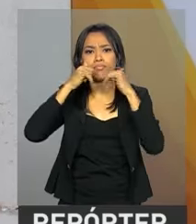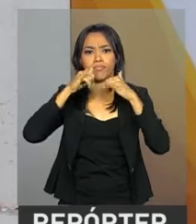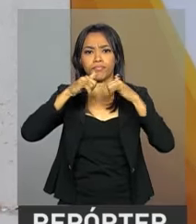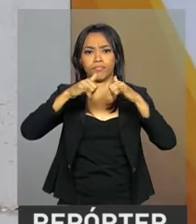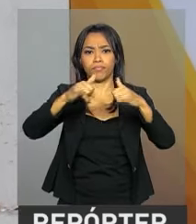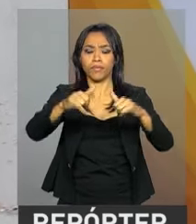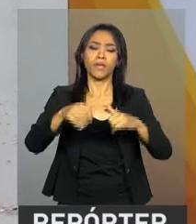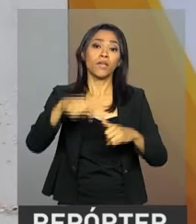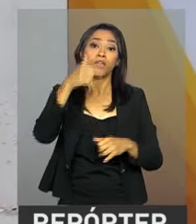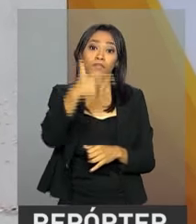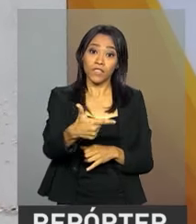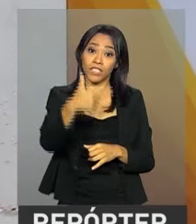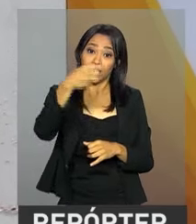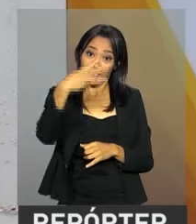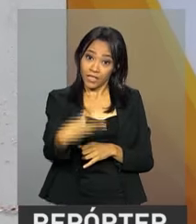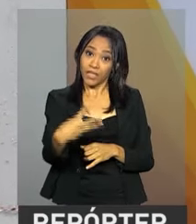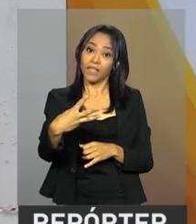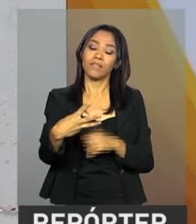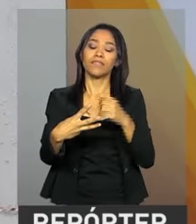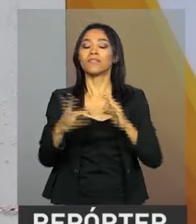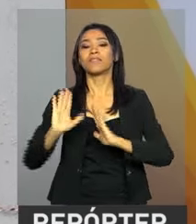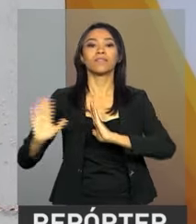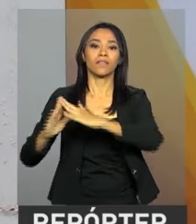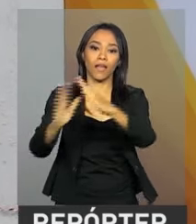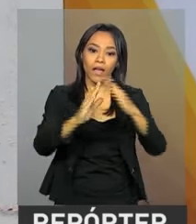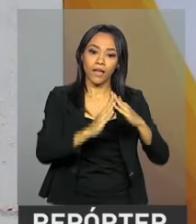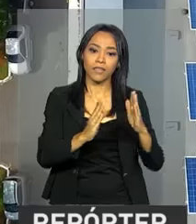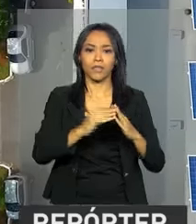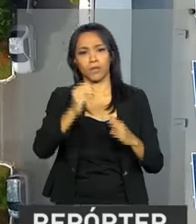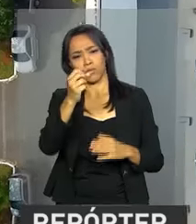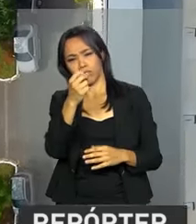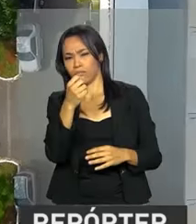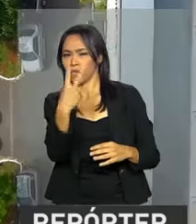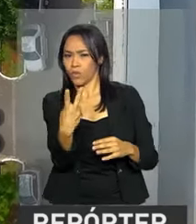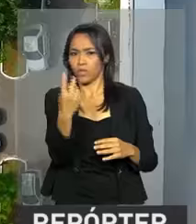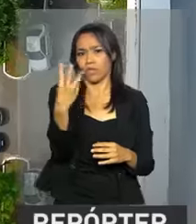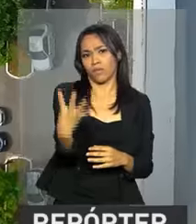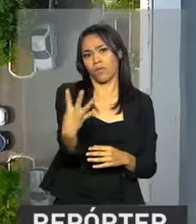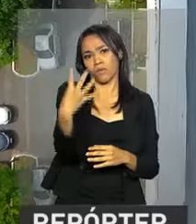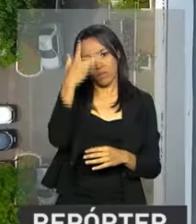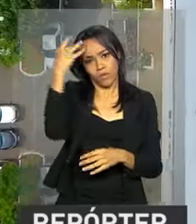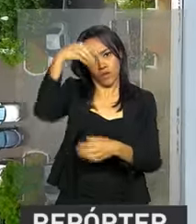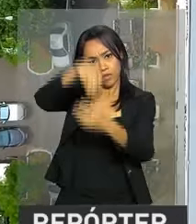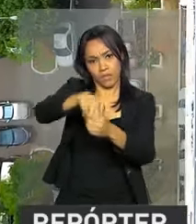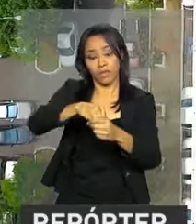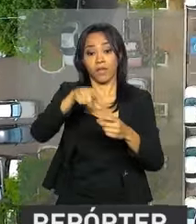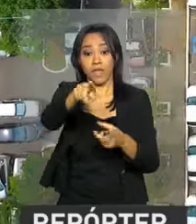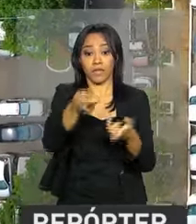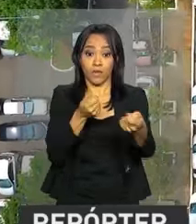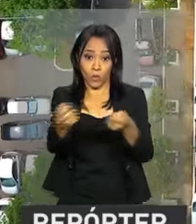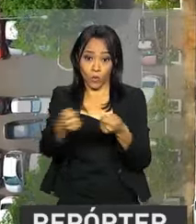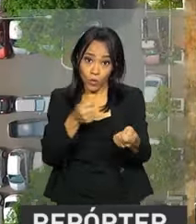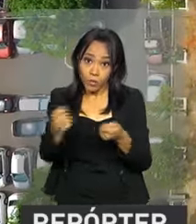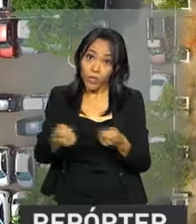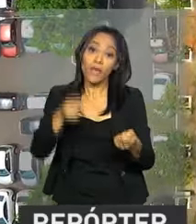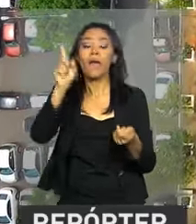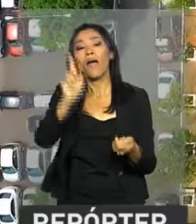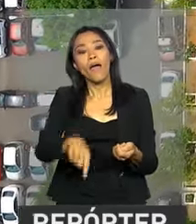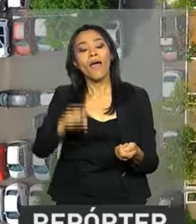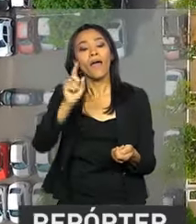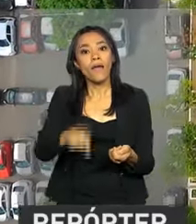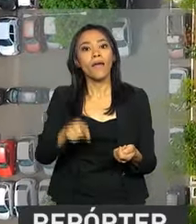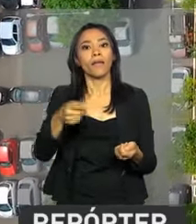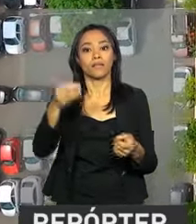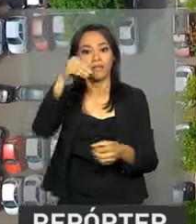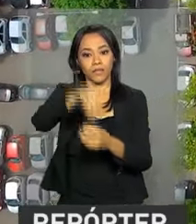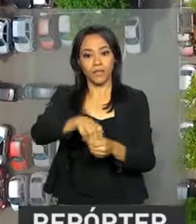de 23 residências com três quatro moradores além da economia a energia elétrica gerada pelo sistema